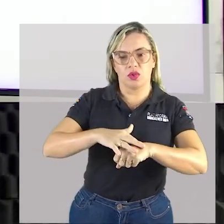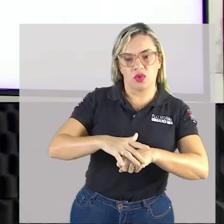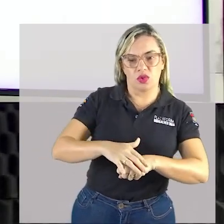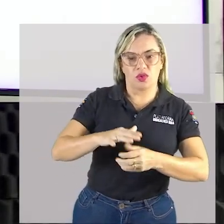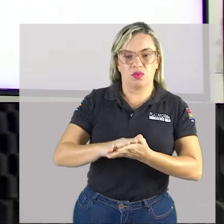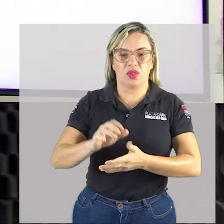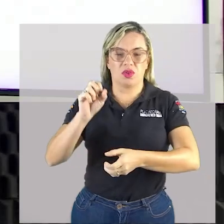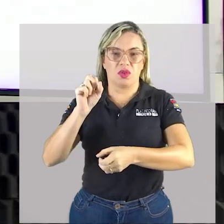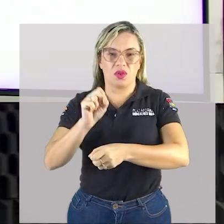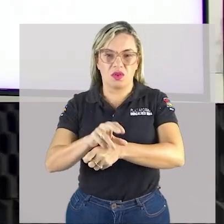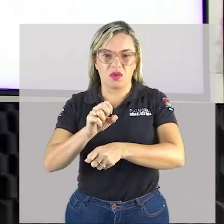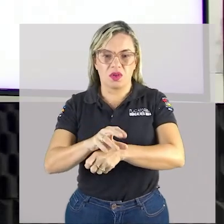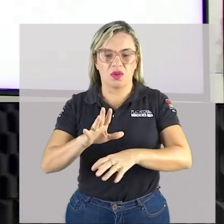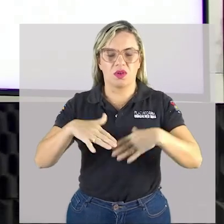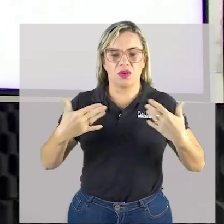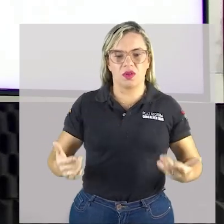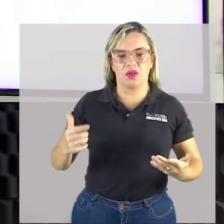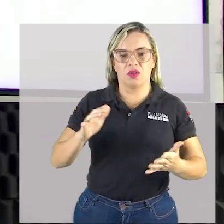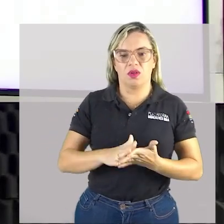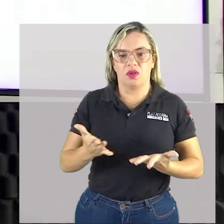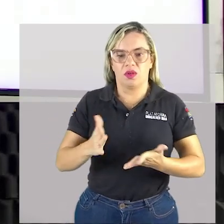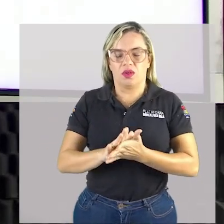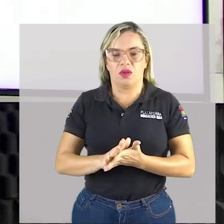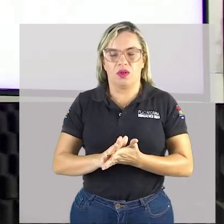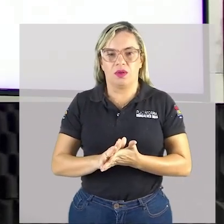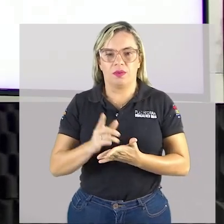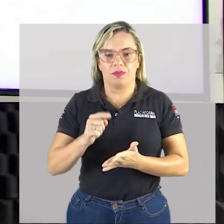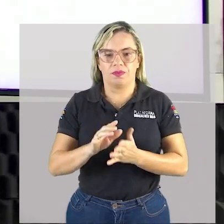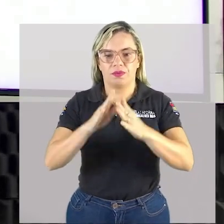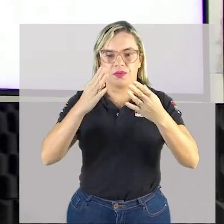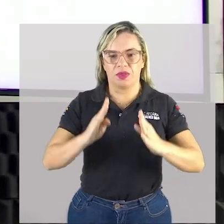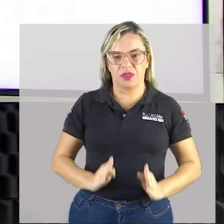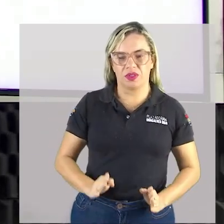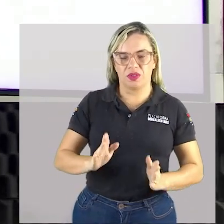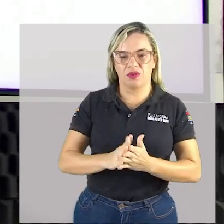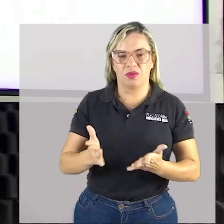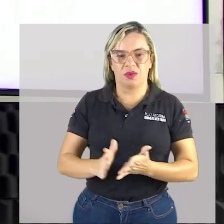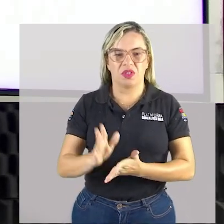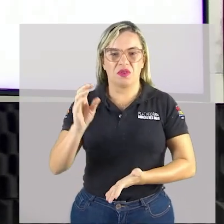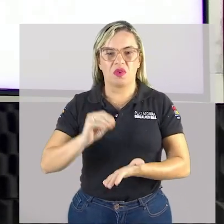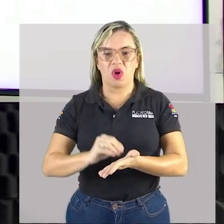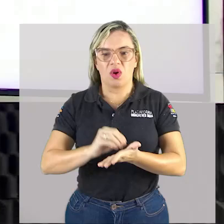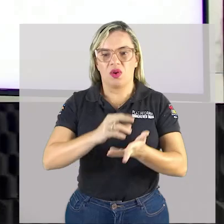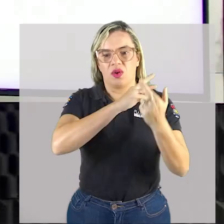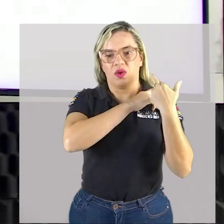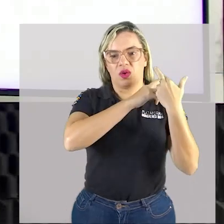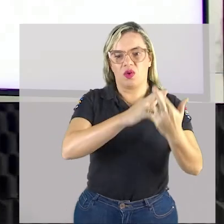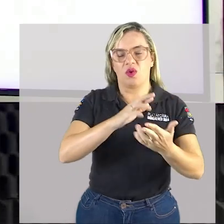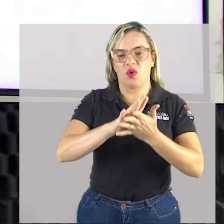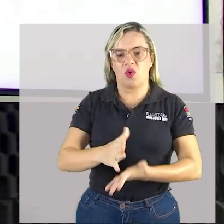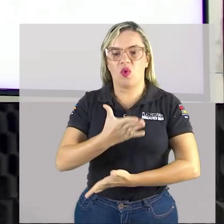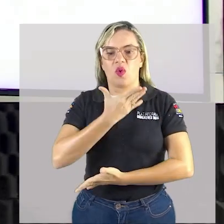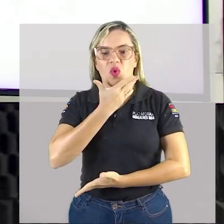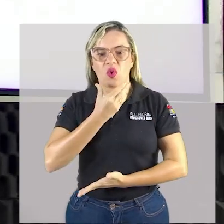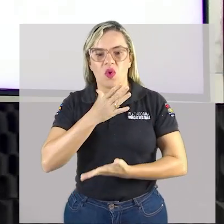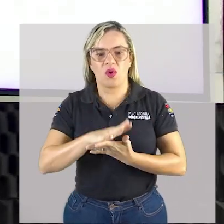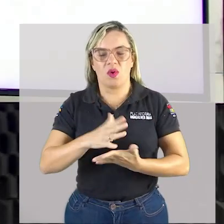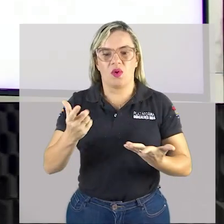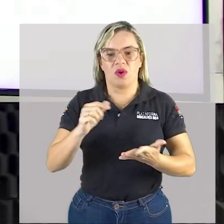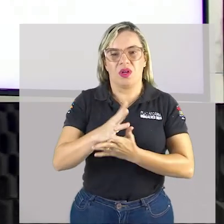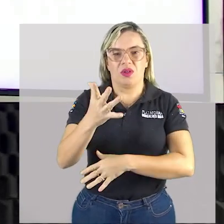envenenados. Ao interferir de forma irresponsável na natureza, o homem causa poluição